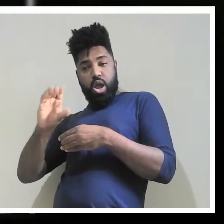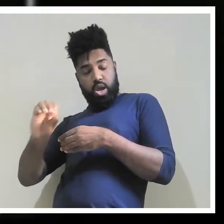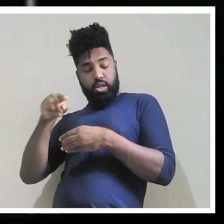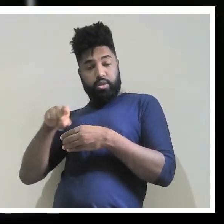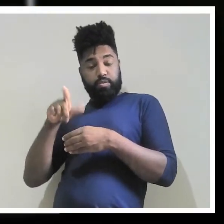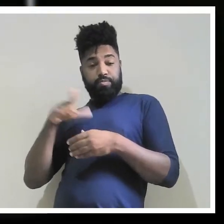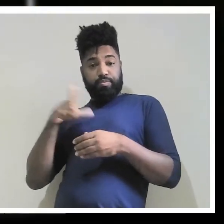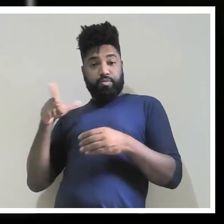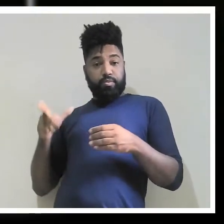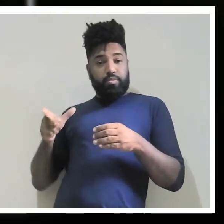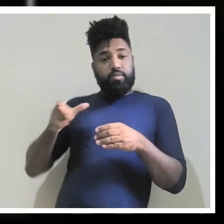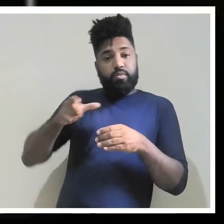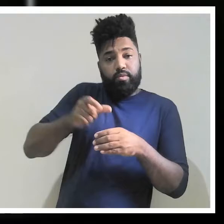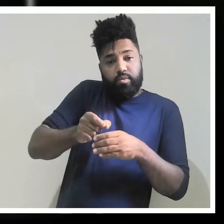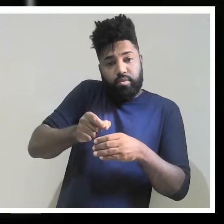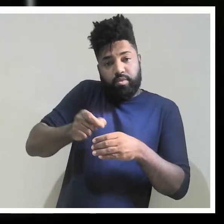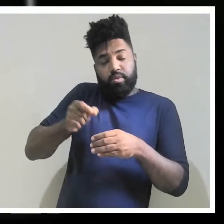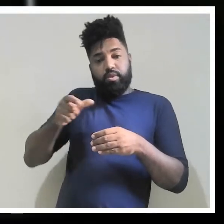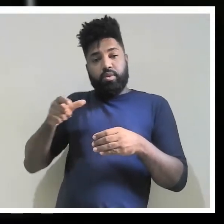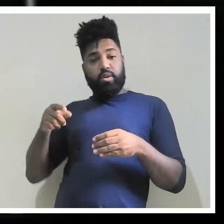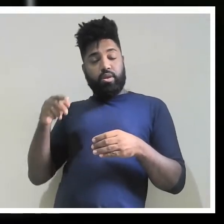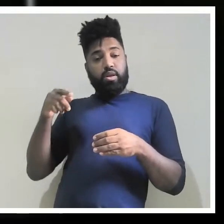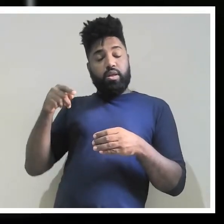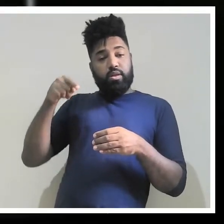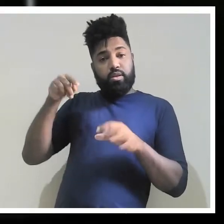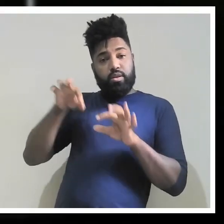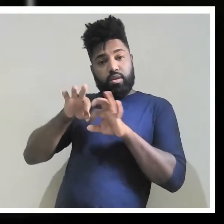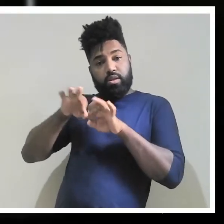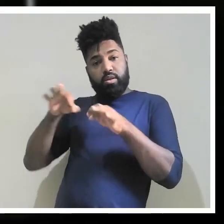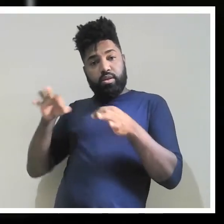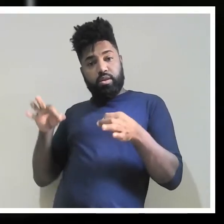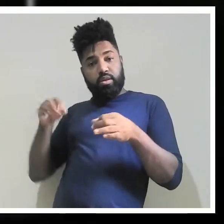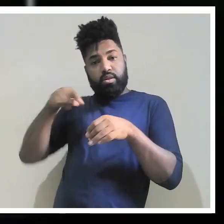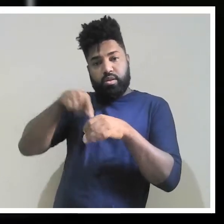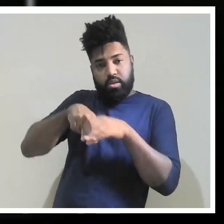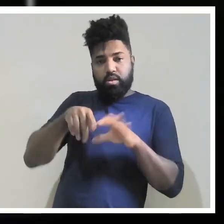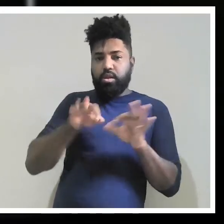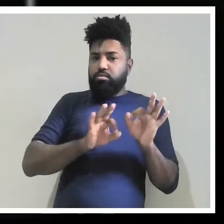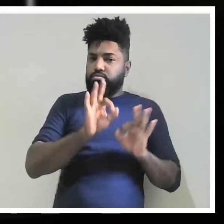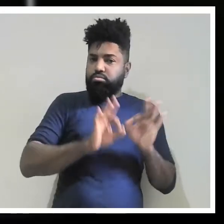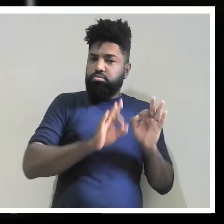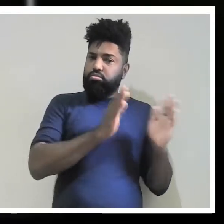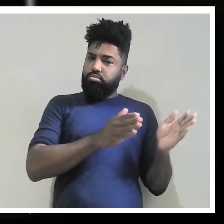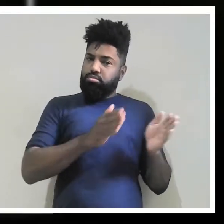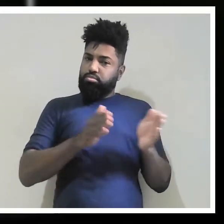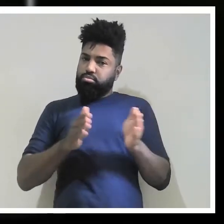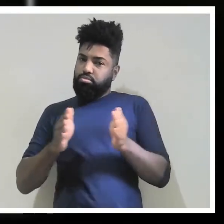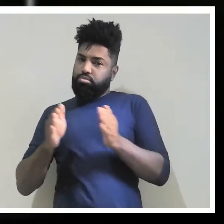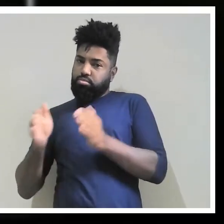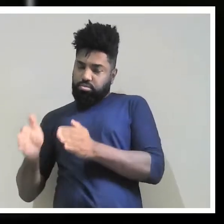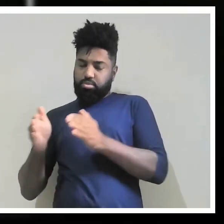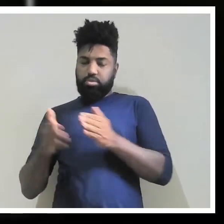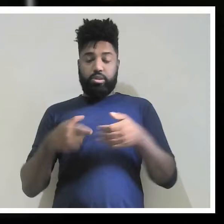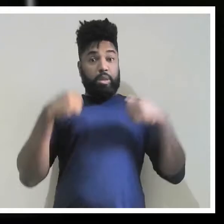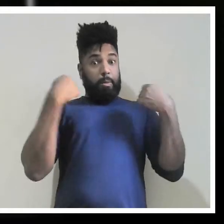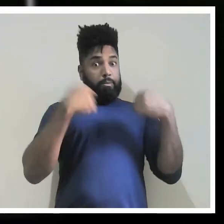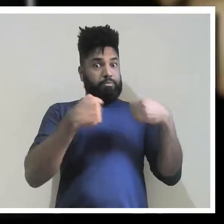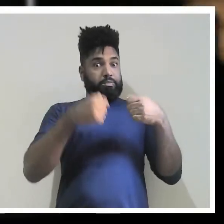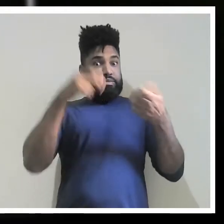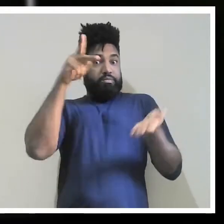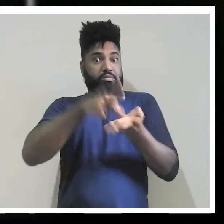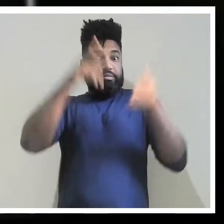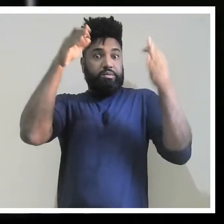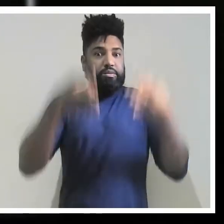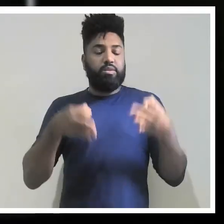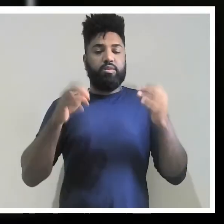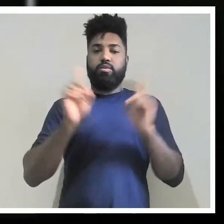mangueira dentro desse becker. Isso tudo aqui é para o sistema ficar bem organizadinho, mas claro que isso não é estritamente necessário. Mas eu